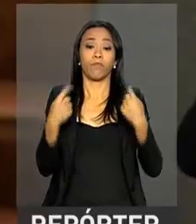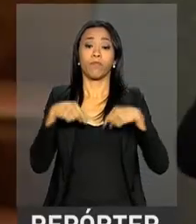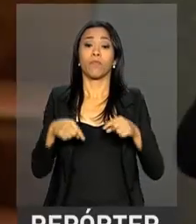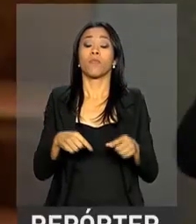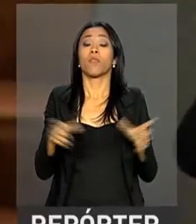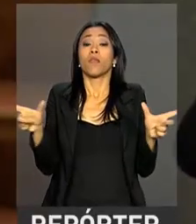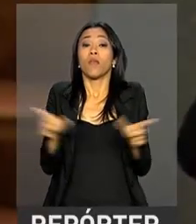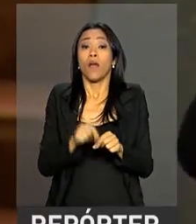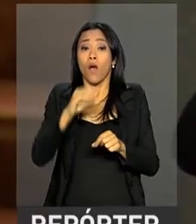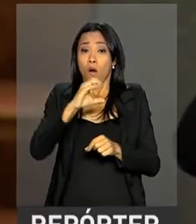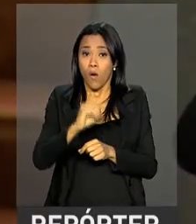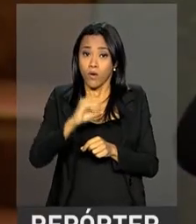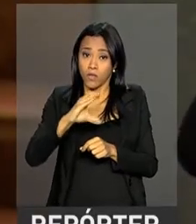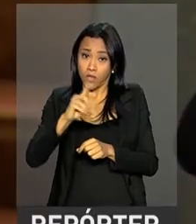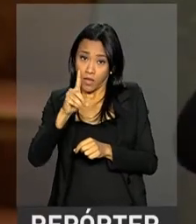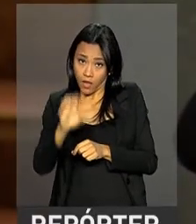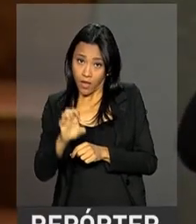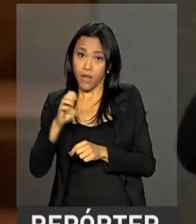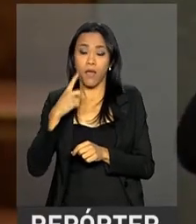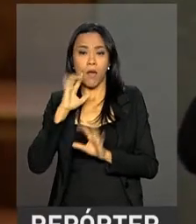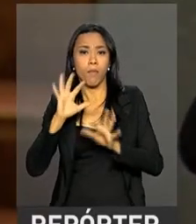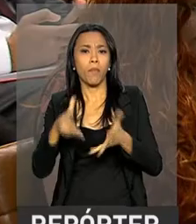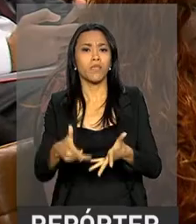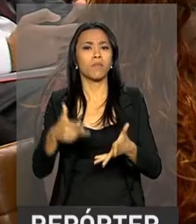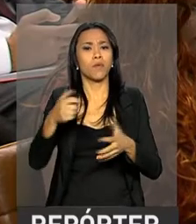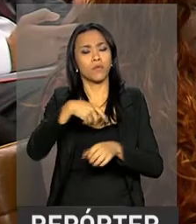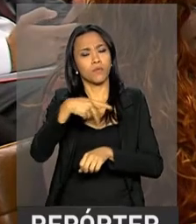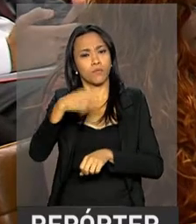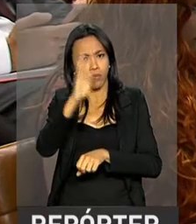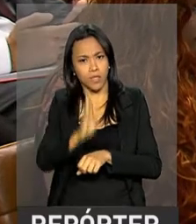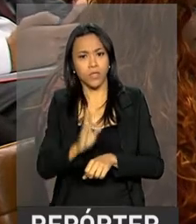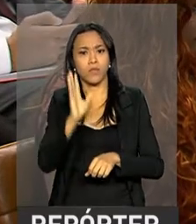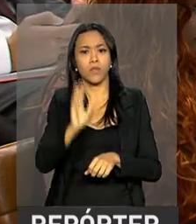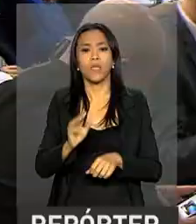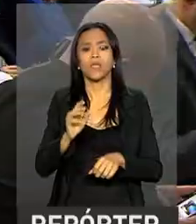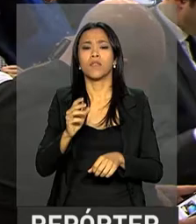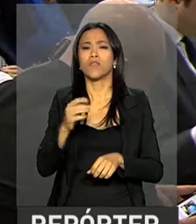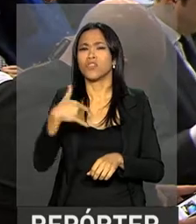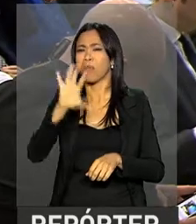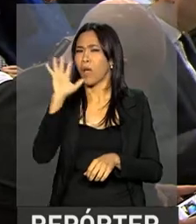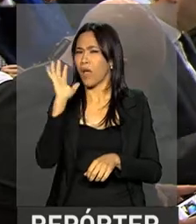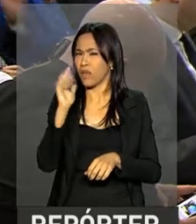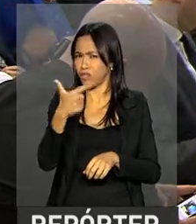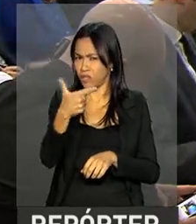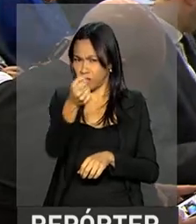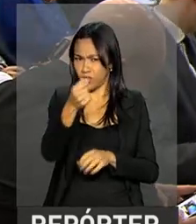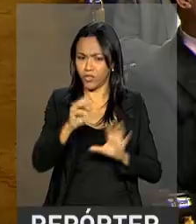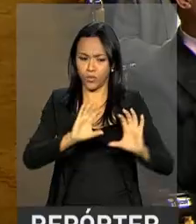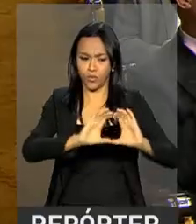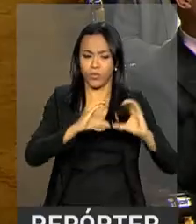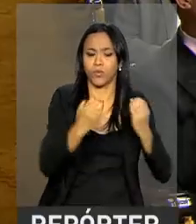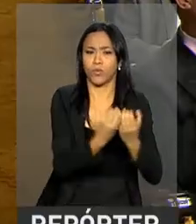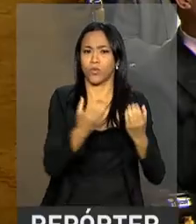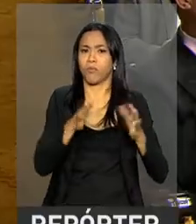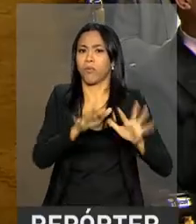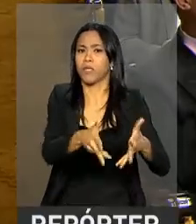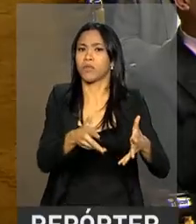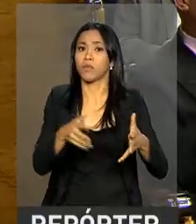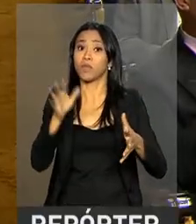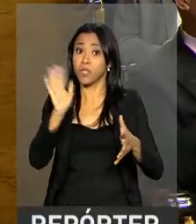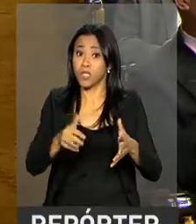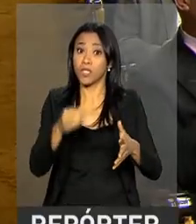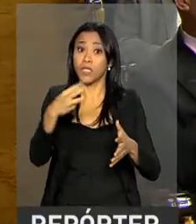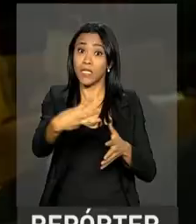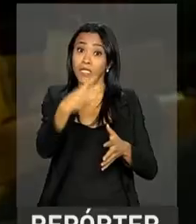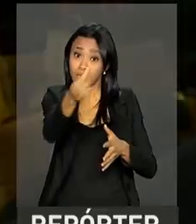sobre a adesão do brasil e outros cinco países em setembro nosso país já participa de mais de 20 comitês de organização e aderiu a 36